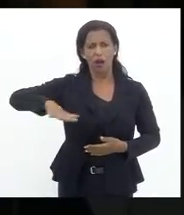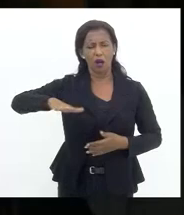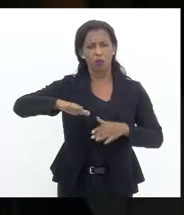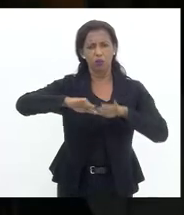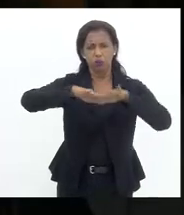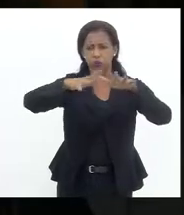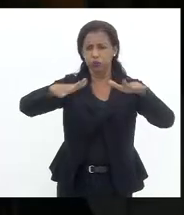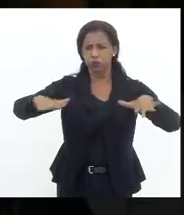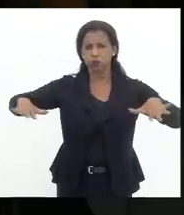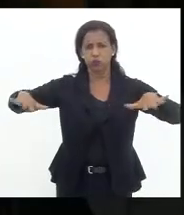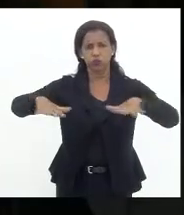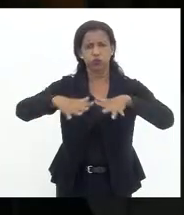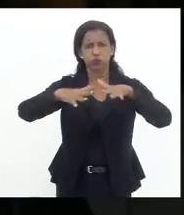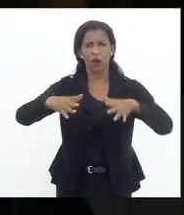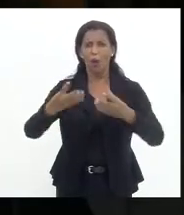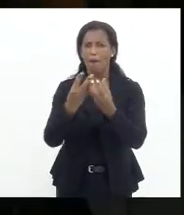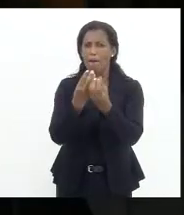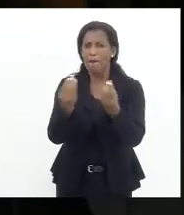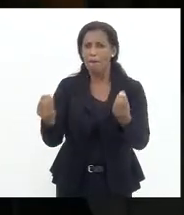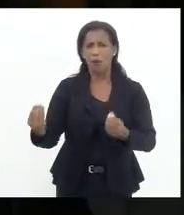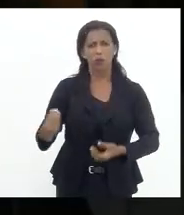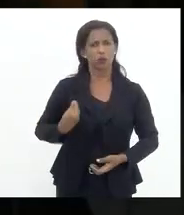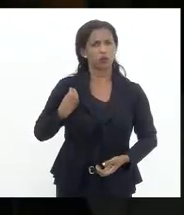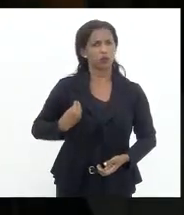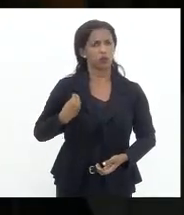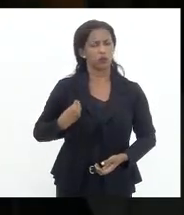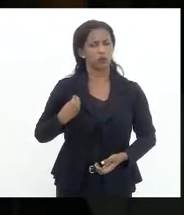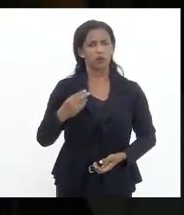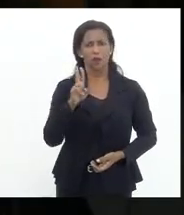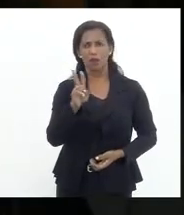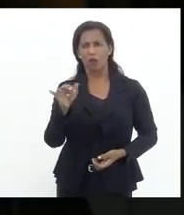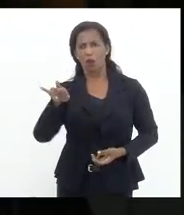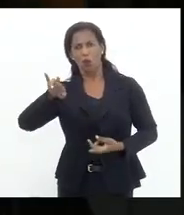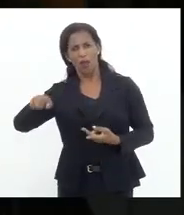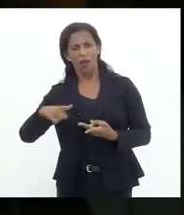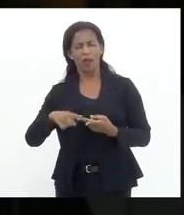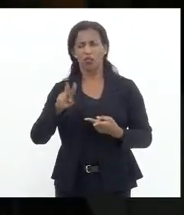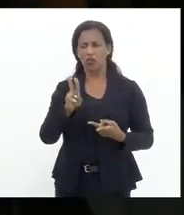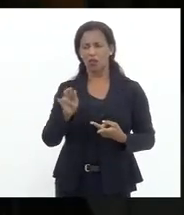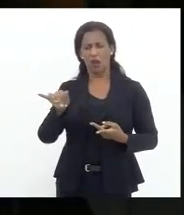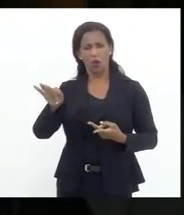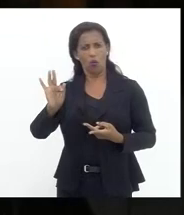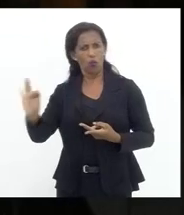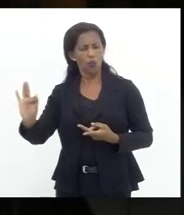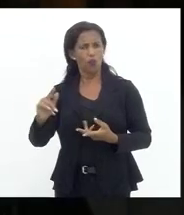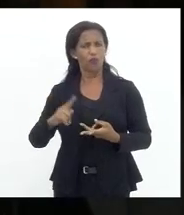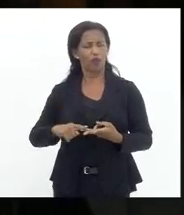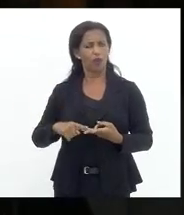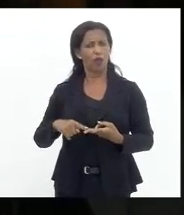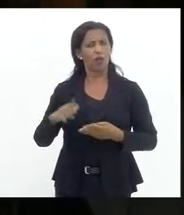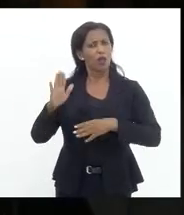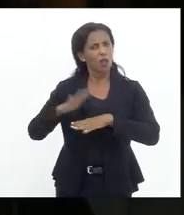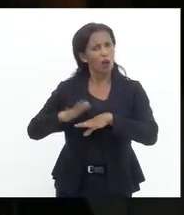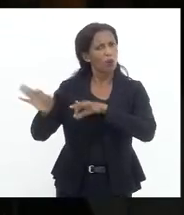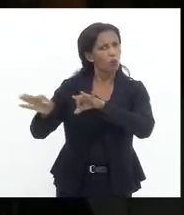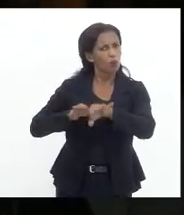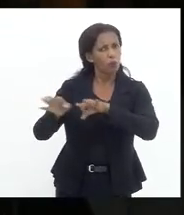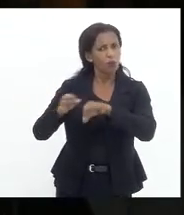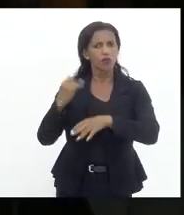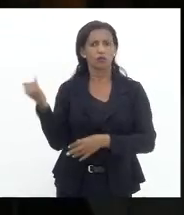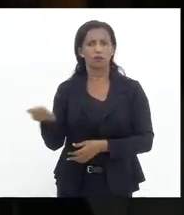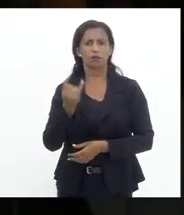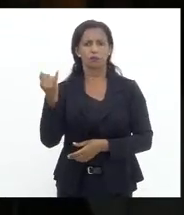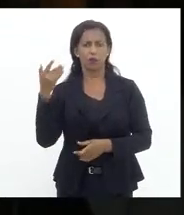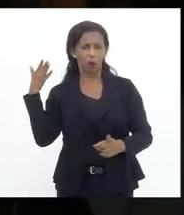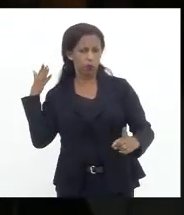da engenharia naval, muito presentes em universidades como a UFRJ, como a UERJ, como a UF, enfim. Então, acho que é um projeto que tem muito potencial, que aponta